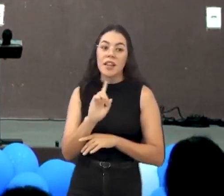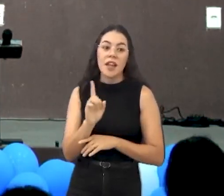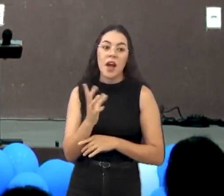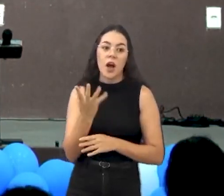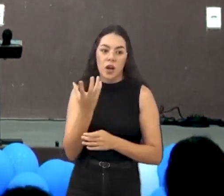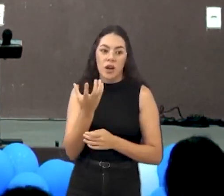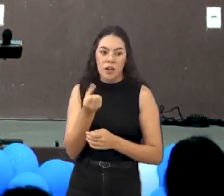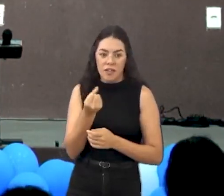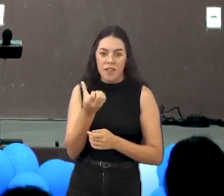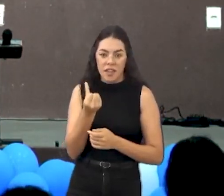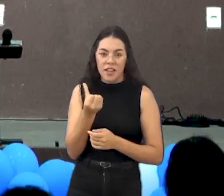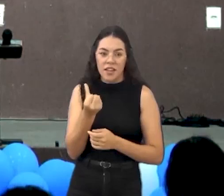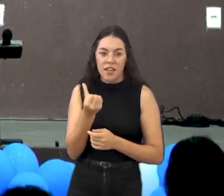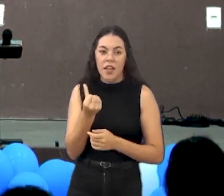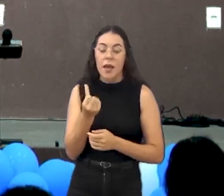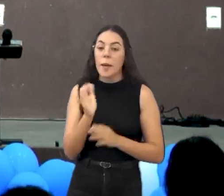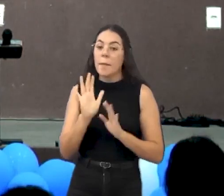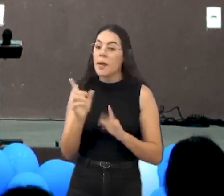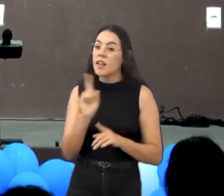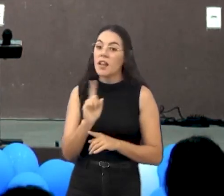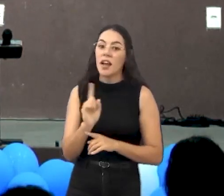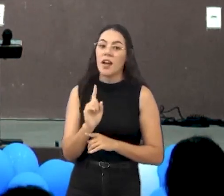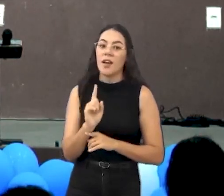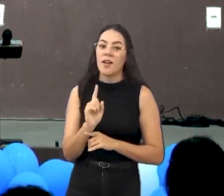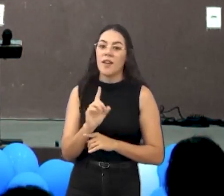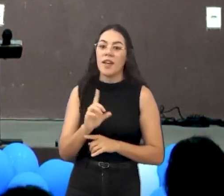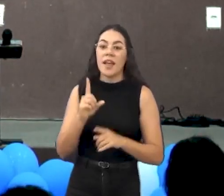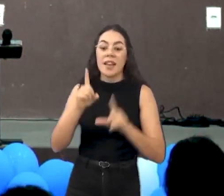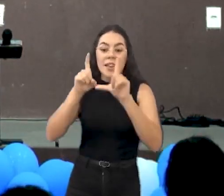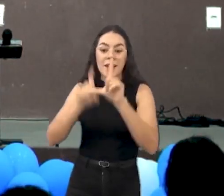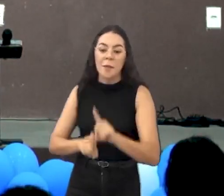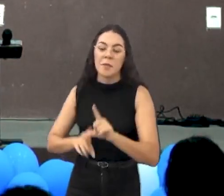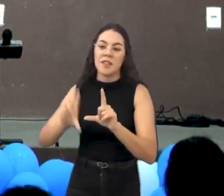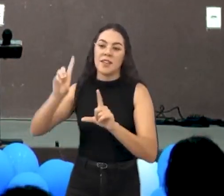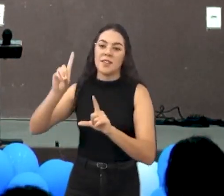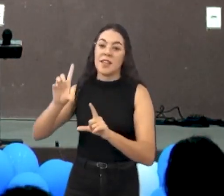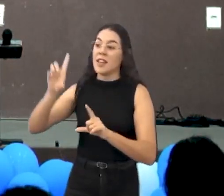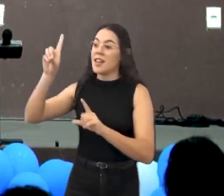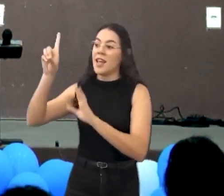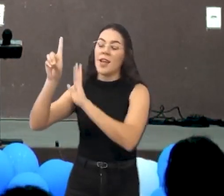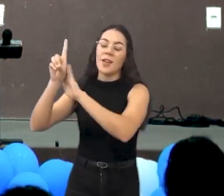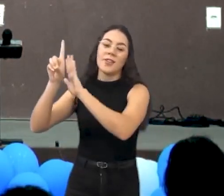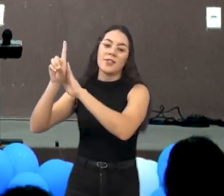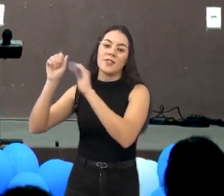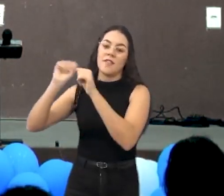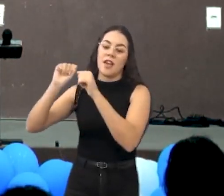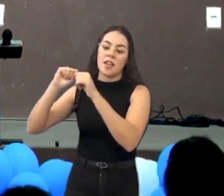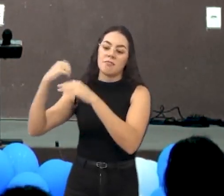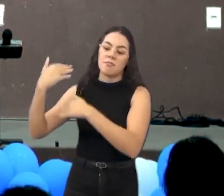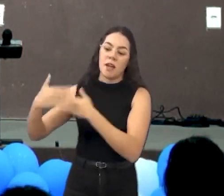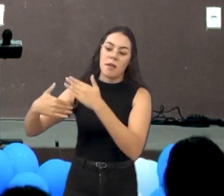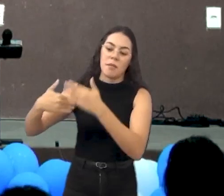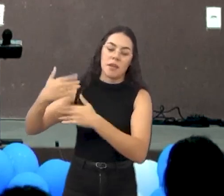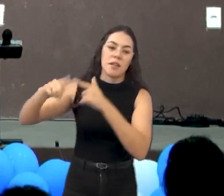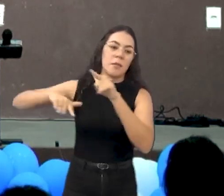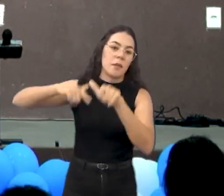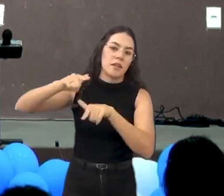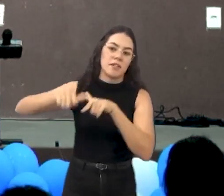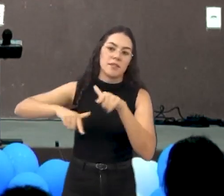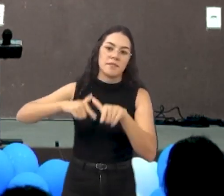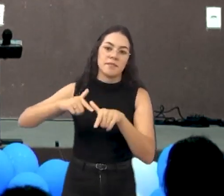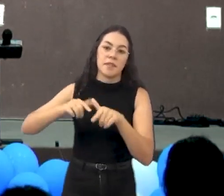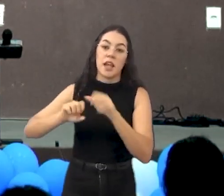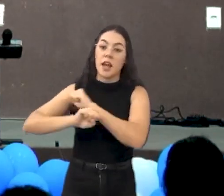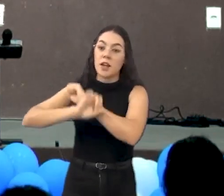Deus vai fazendo, e Ele vai fazendo, e Ele vai fazendo. Porque é Ele que está fazendo, não é você, é Ele. E a